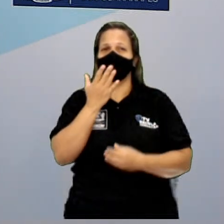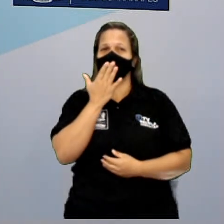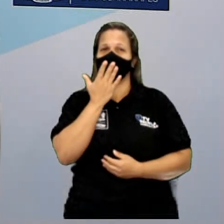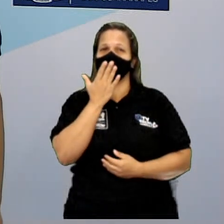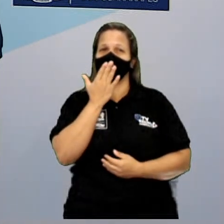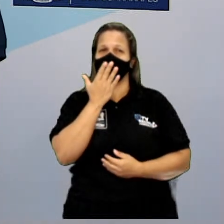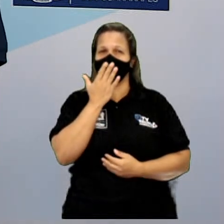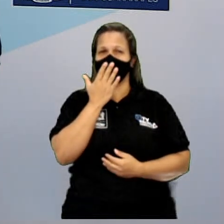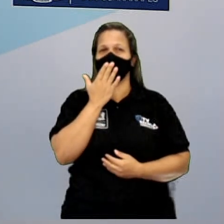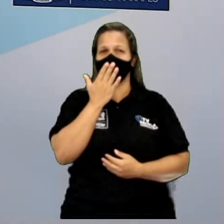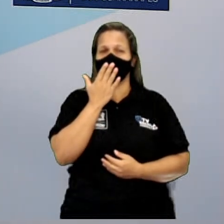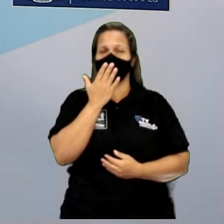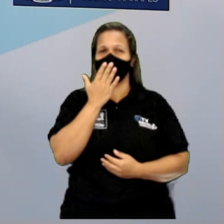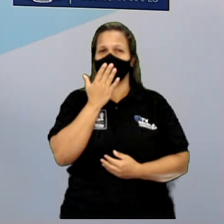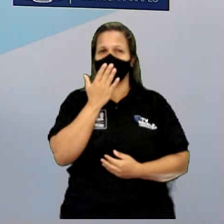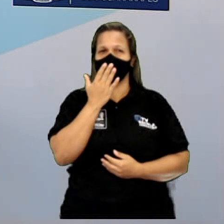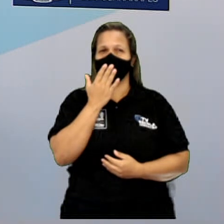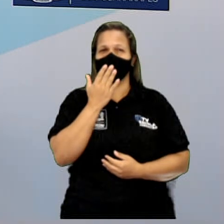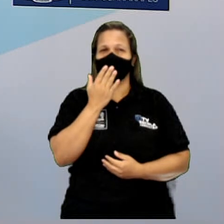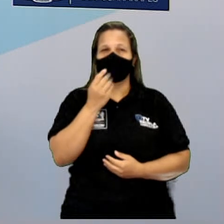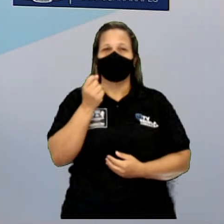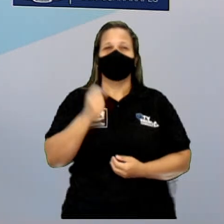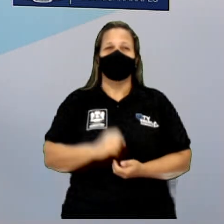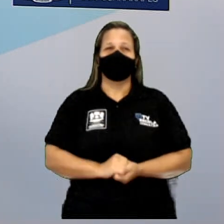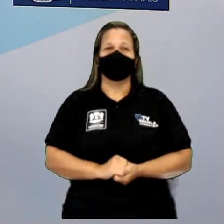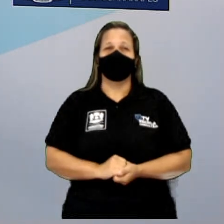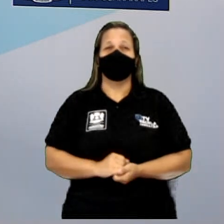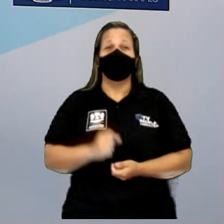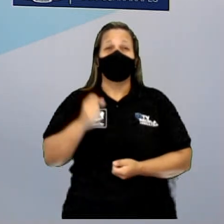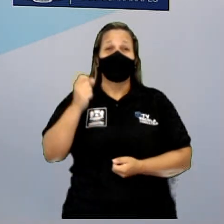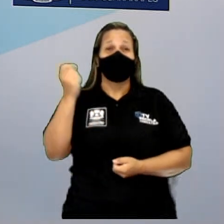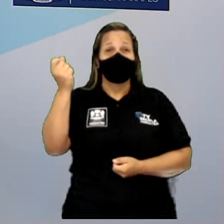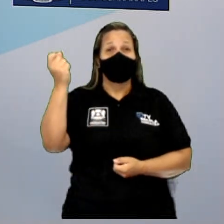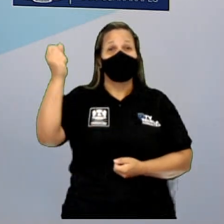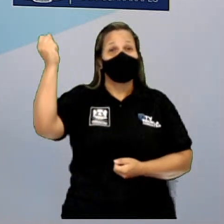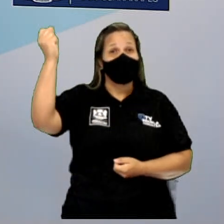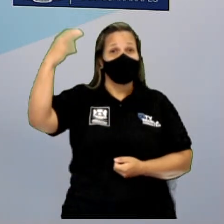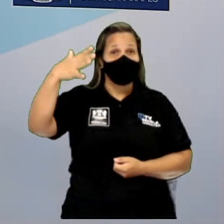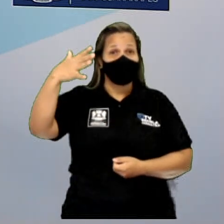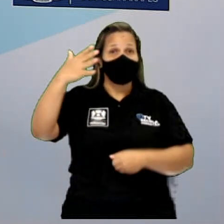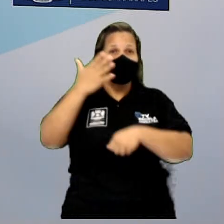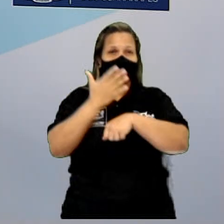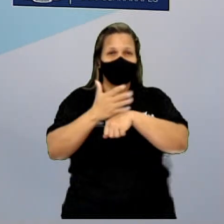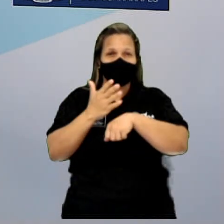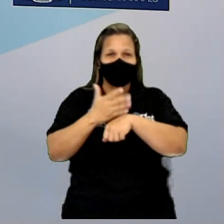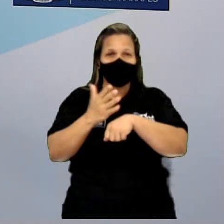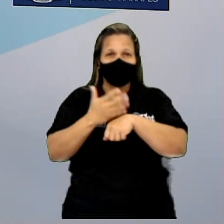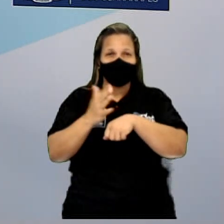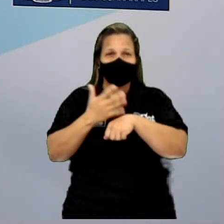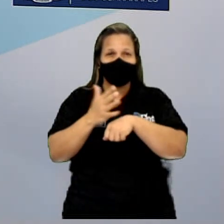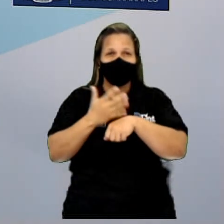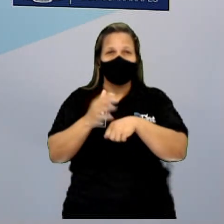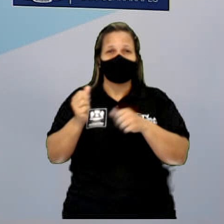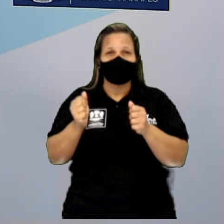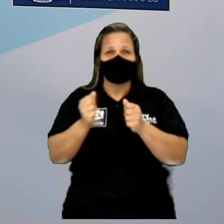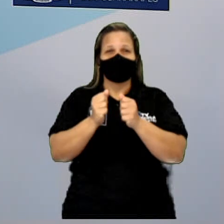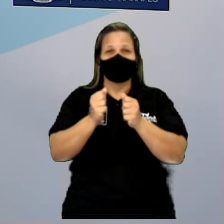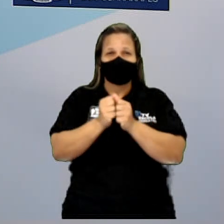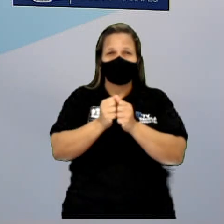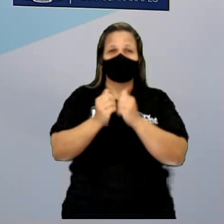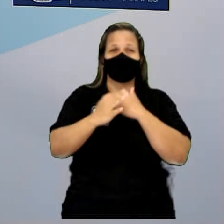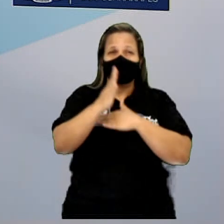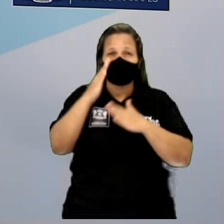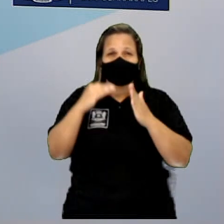na outra aula que a luz branca é formada por todas as cores, mas quando ela bate em algum pigmento, a gente só vai ver a